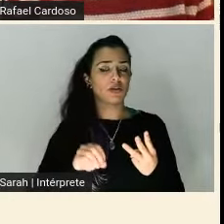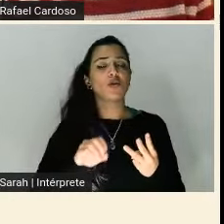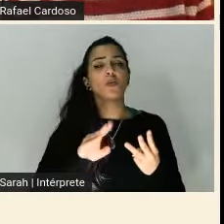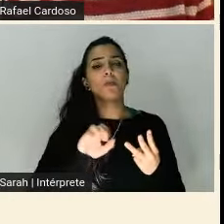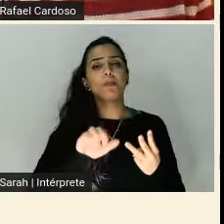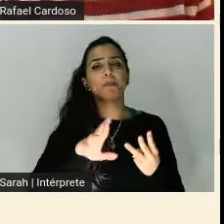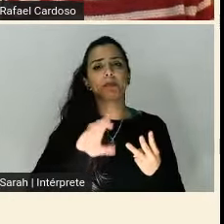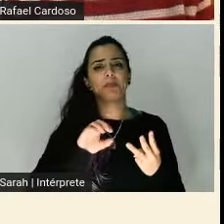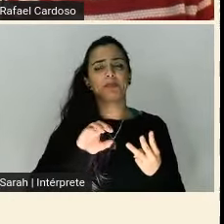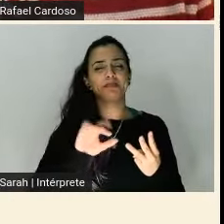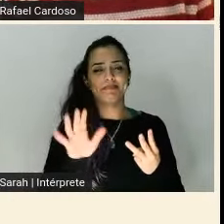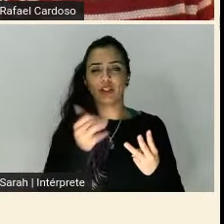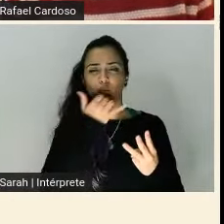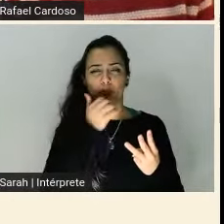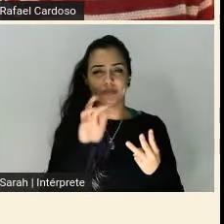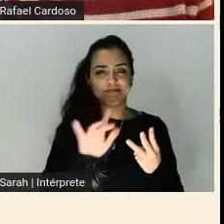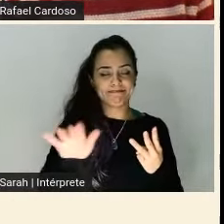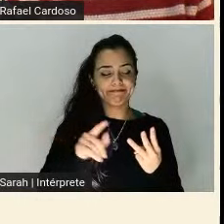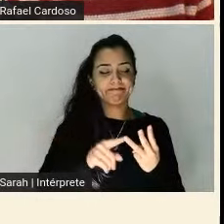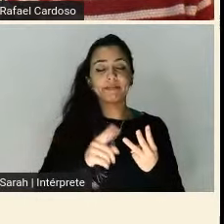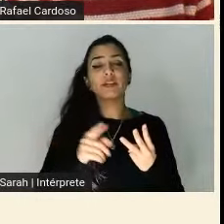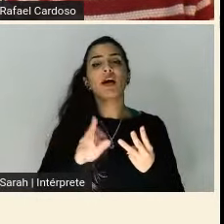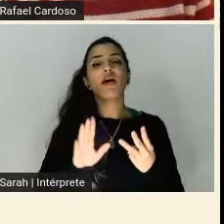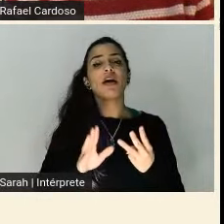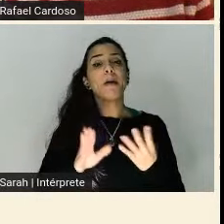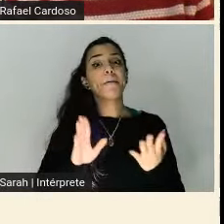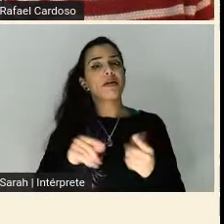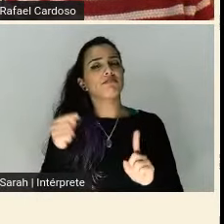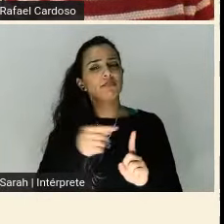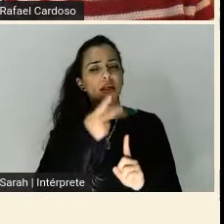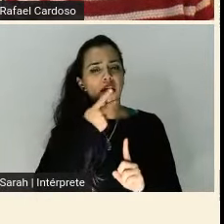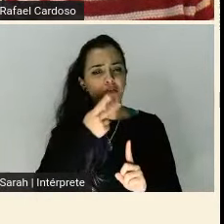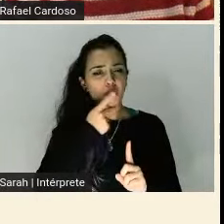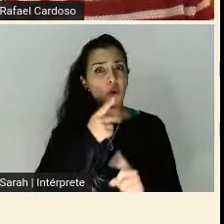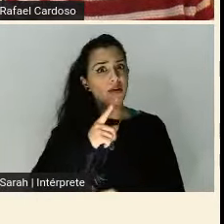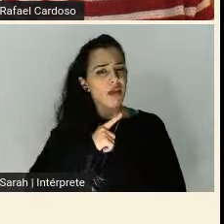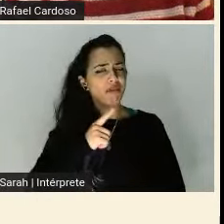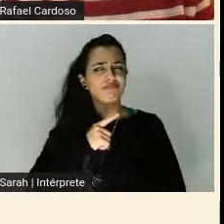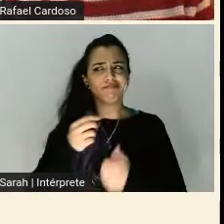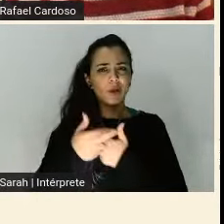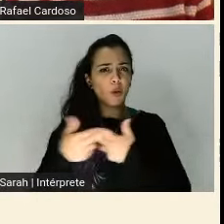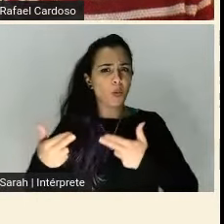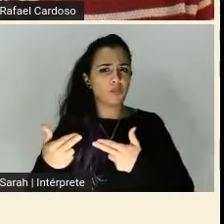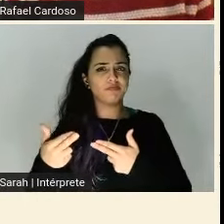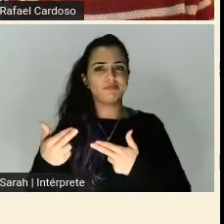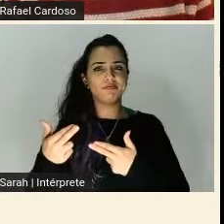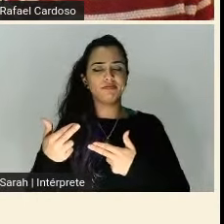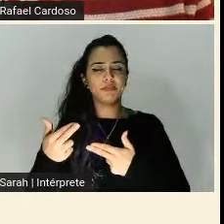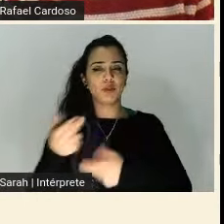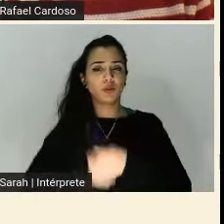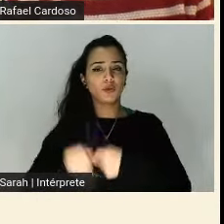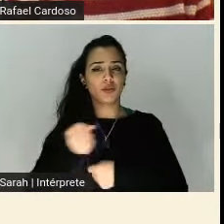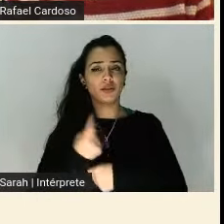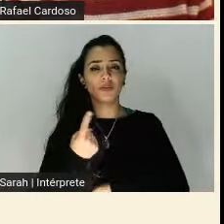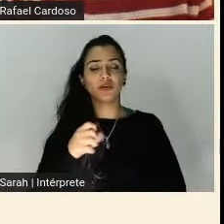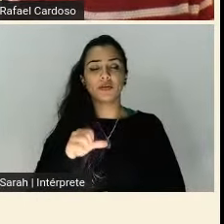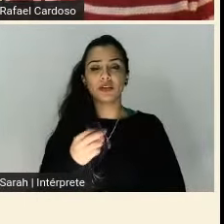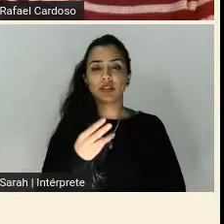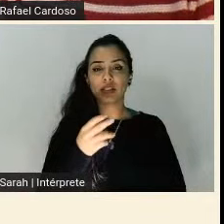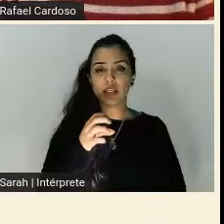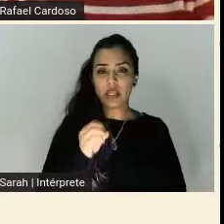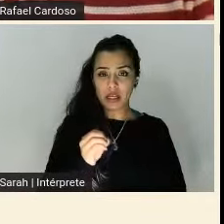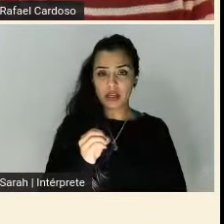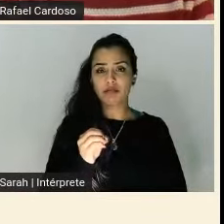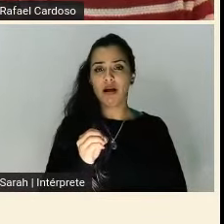uma preeminência paulista que foi altamente contestada nas décadas de 1920 e 30, inclusive dentro dos